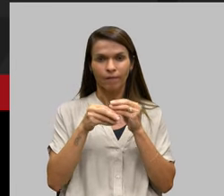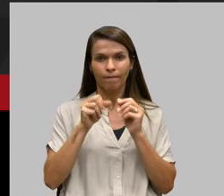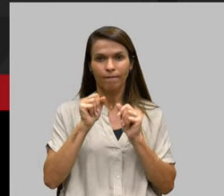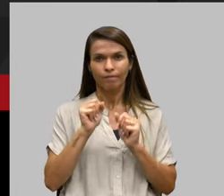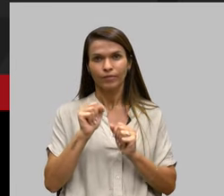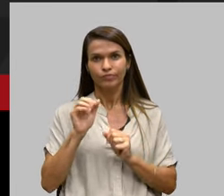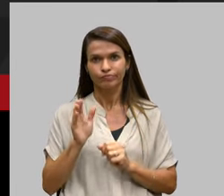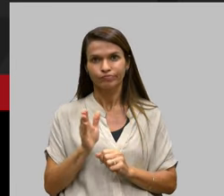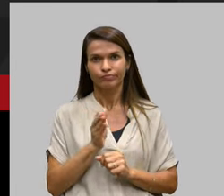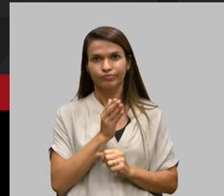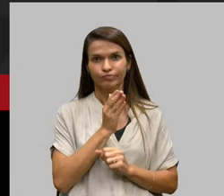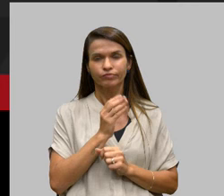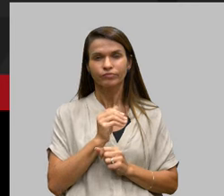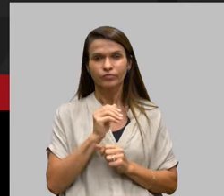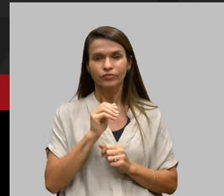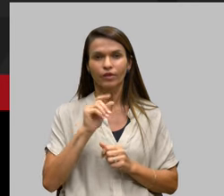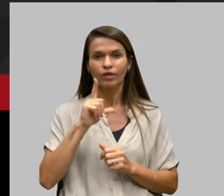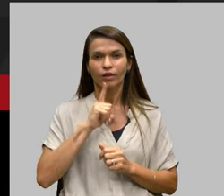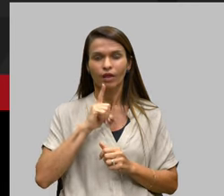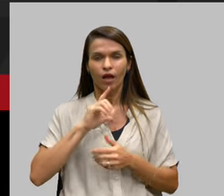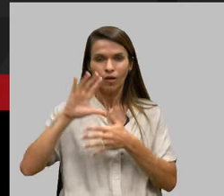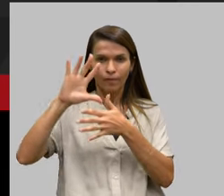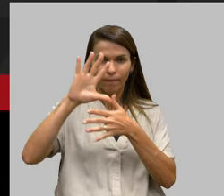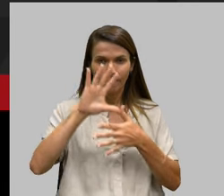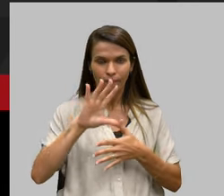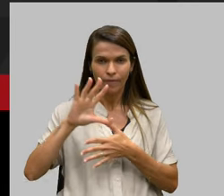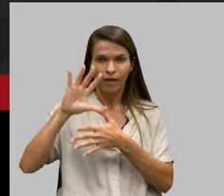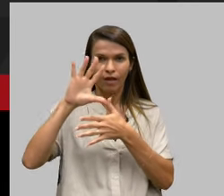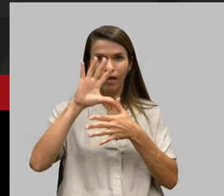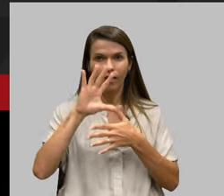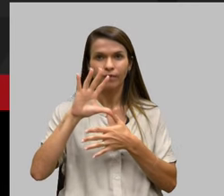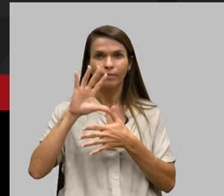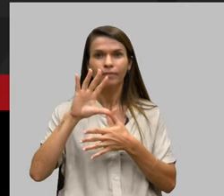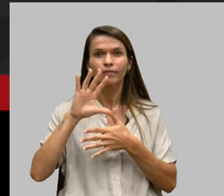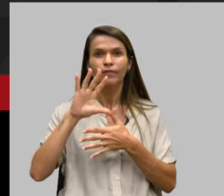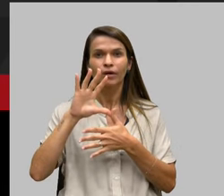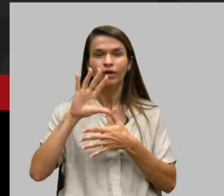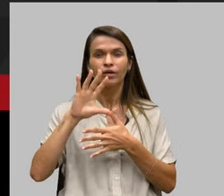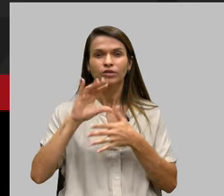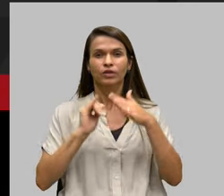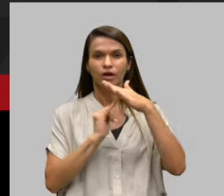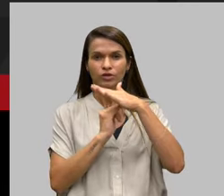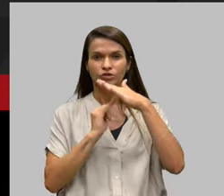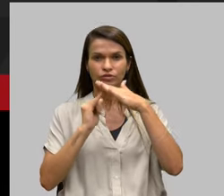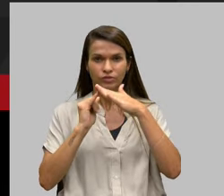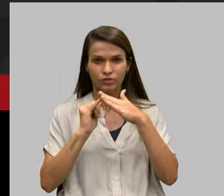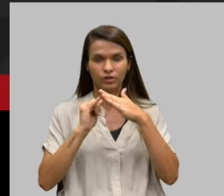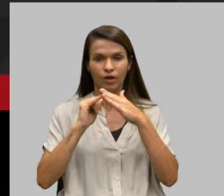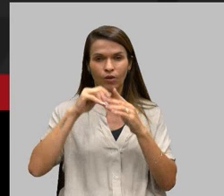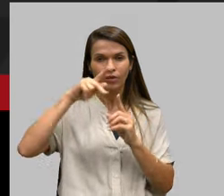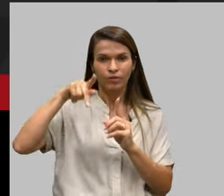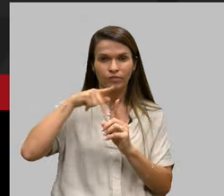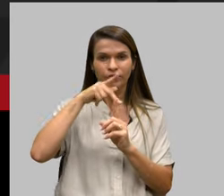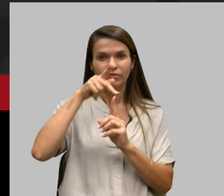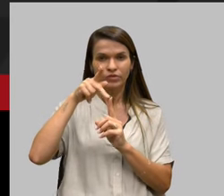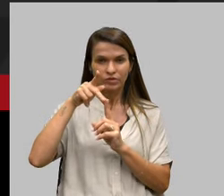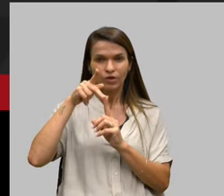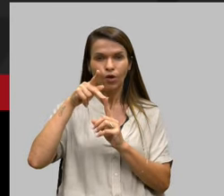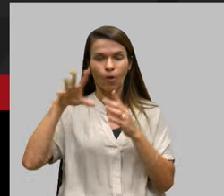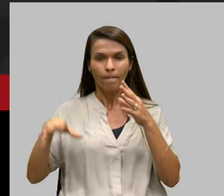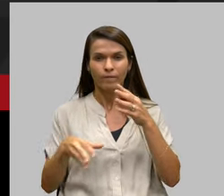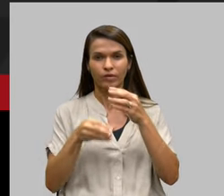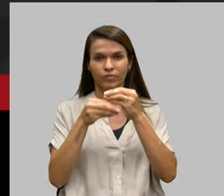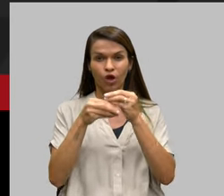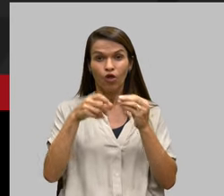favor o mapa o mapa da da da né da instituição da previdência complementar ó 90% dos